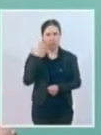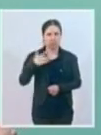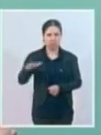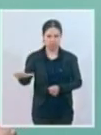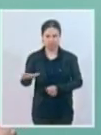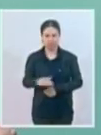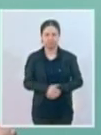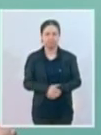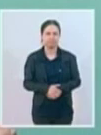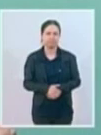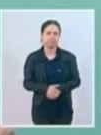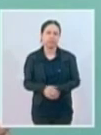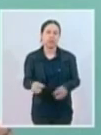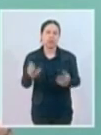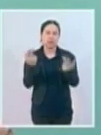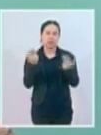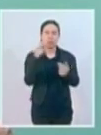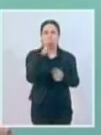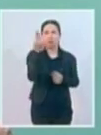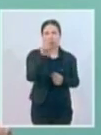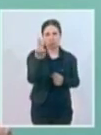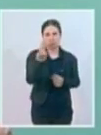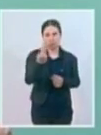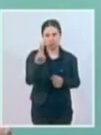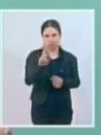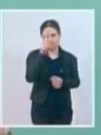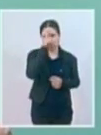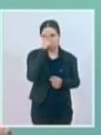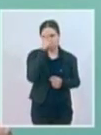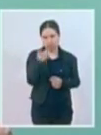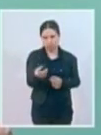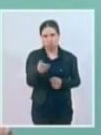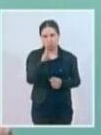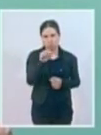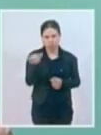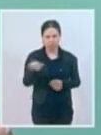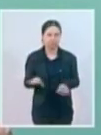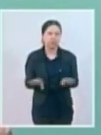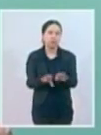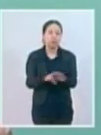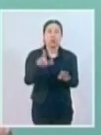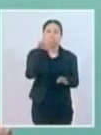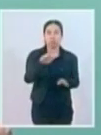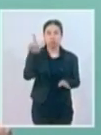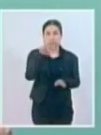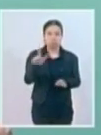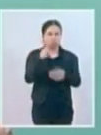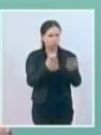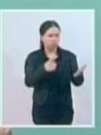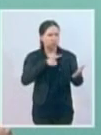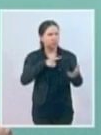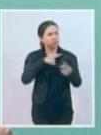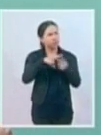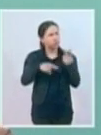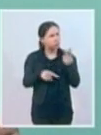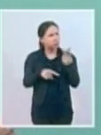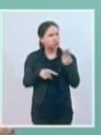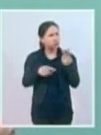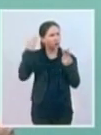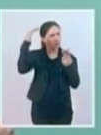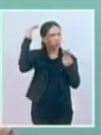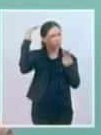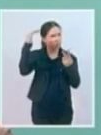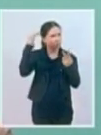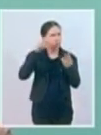forma, se não me engano, foi também na do Roosevelt. Sim. Na UAI Luizotti, nós levamos, se não me engano, 2 adultos,